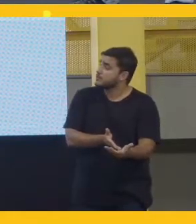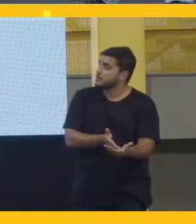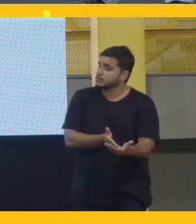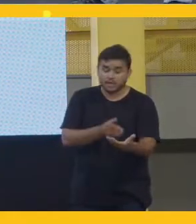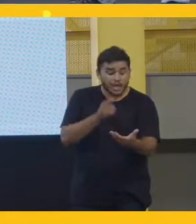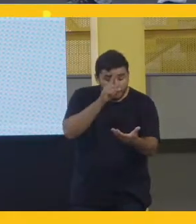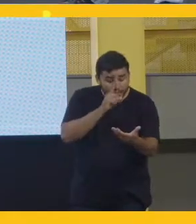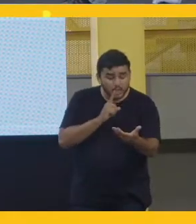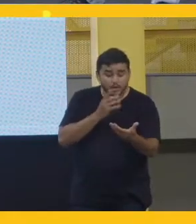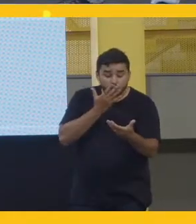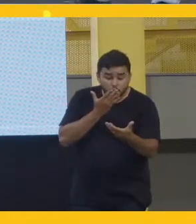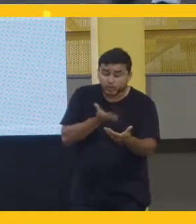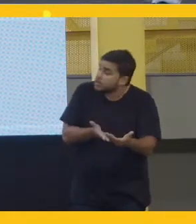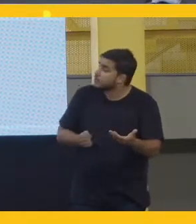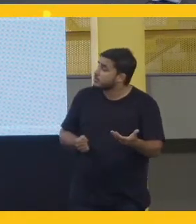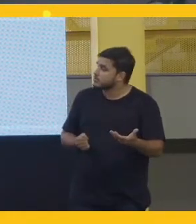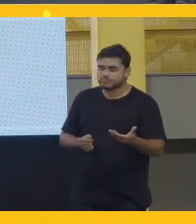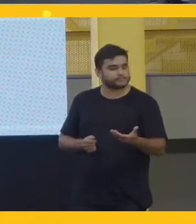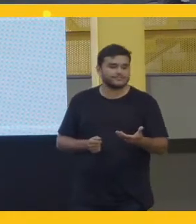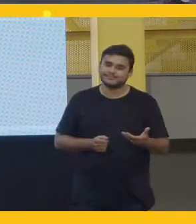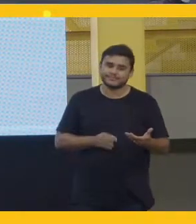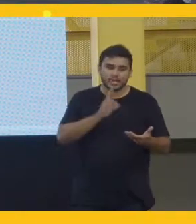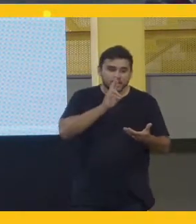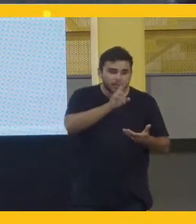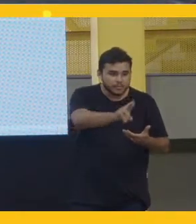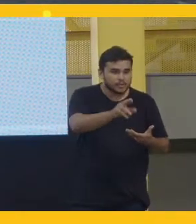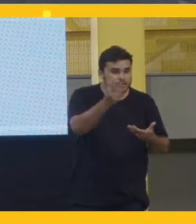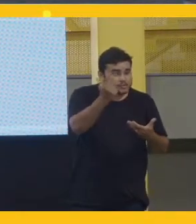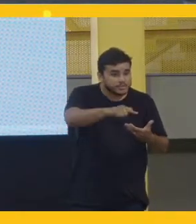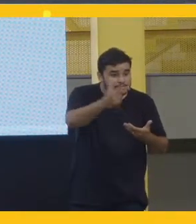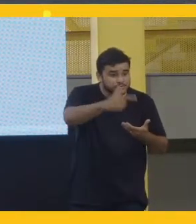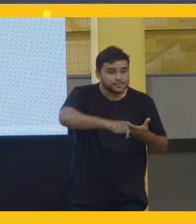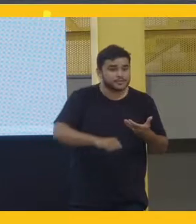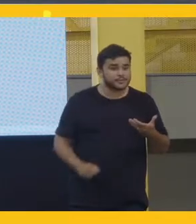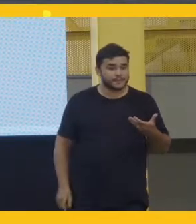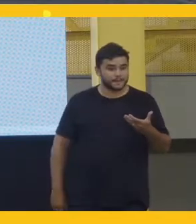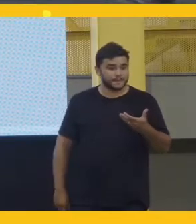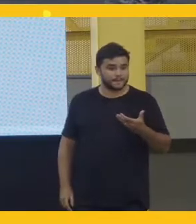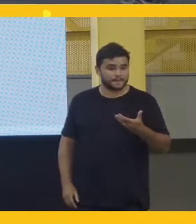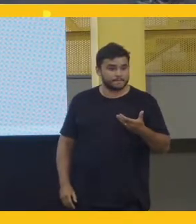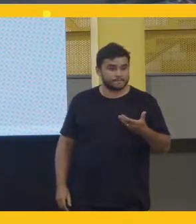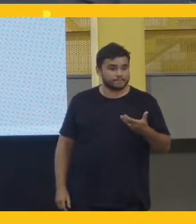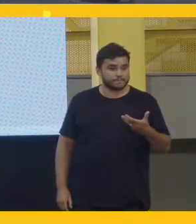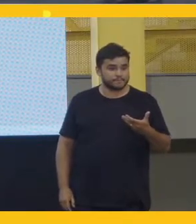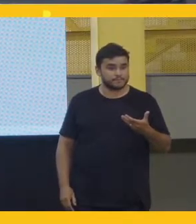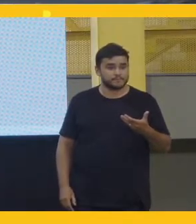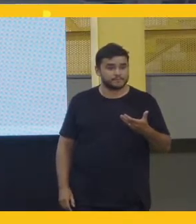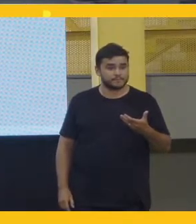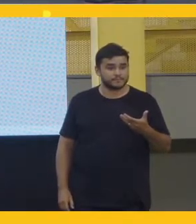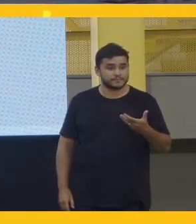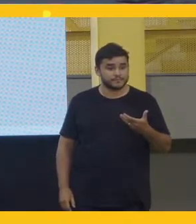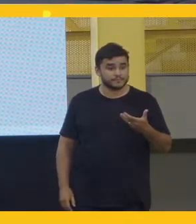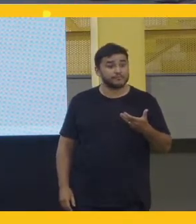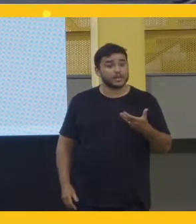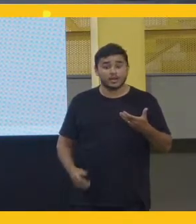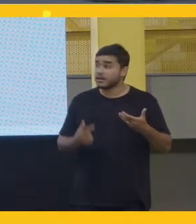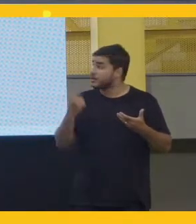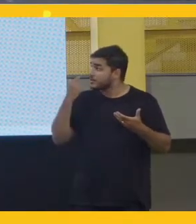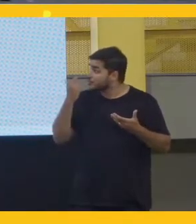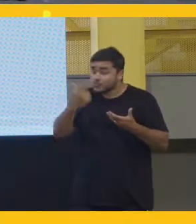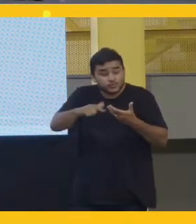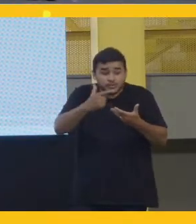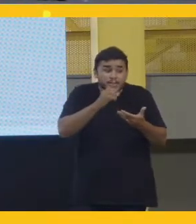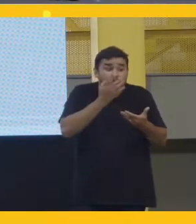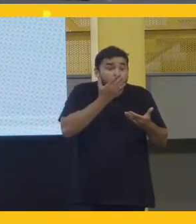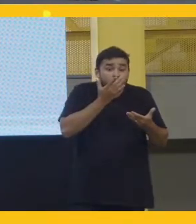aqui, amarelo, no meu celular. Tá não. Professor, tá não. Não tem luz amarela